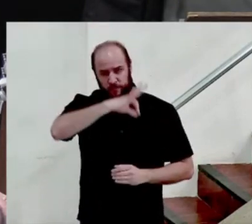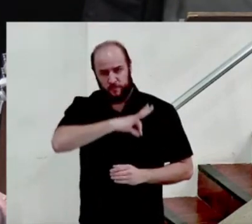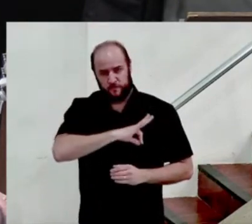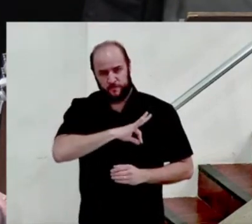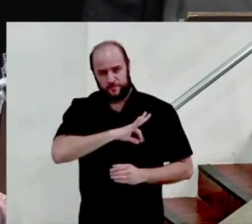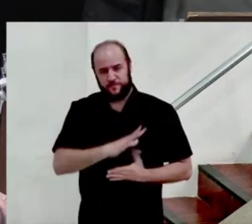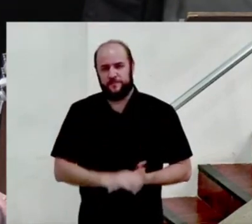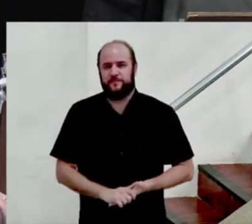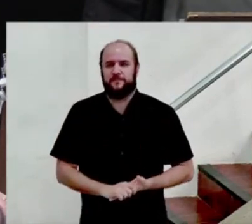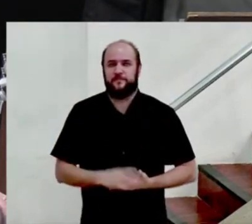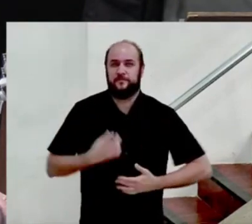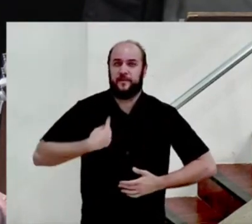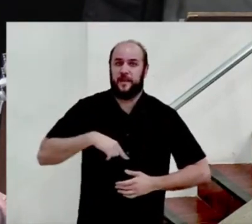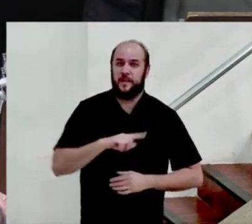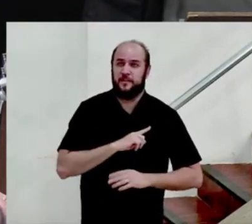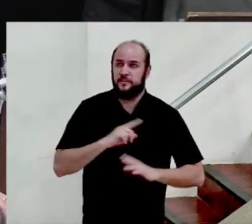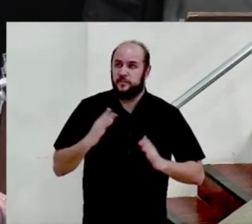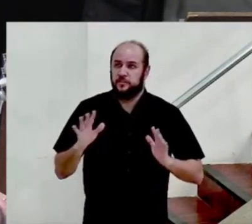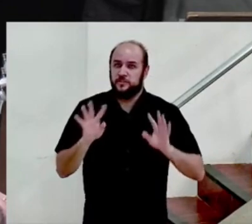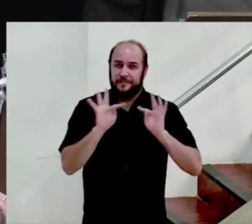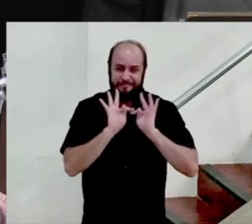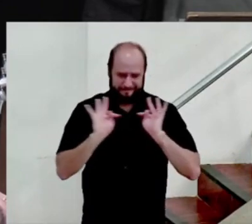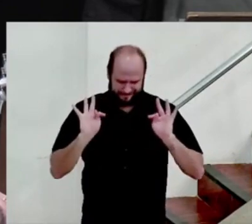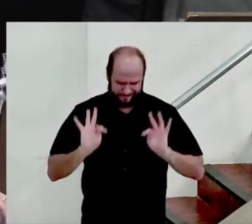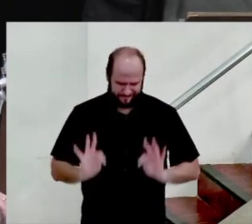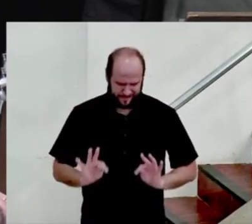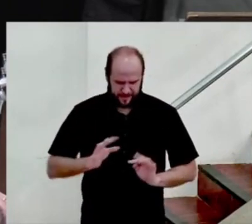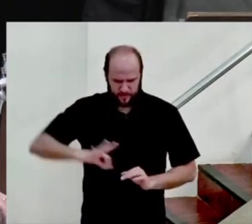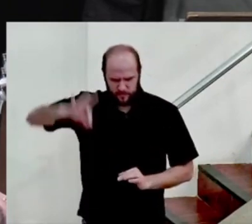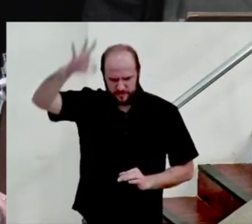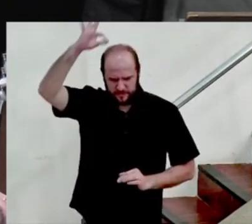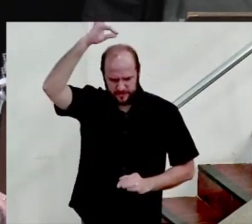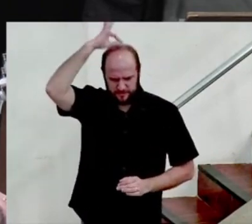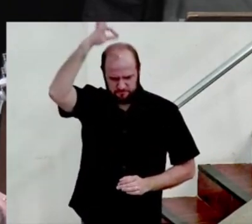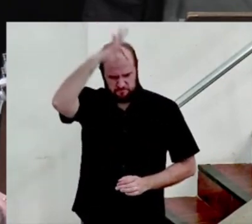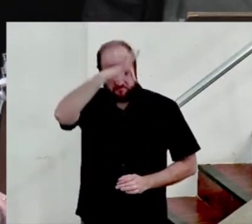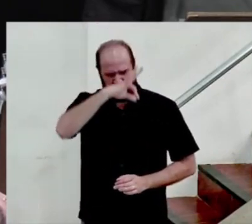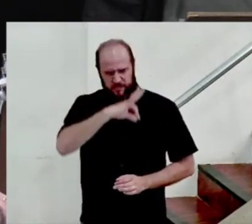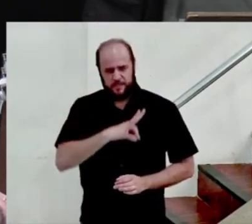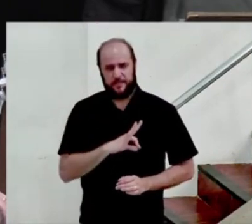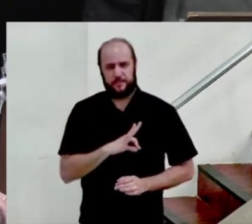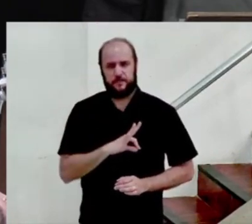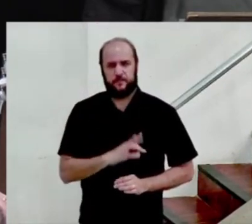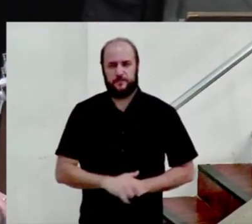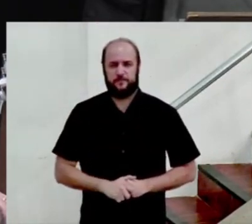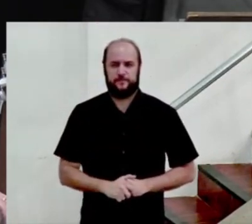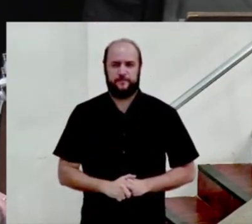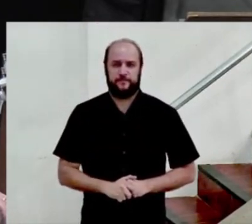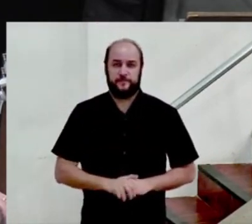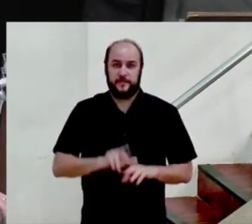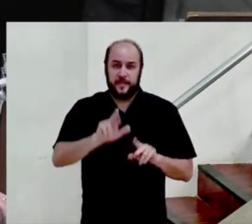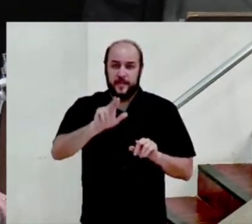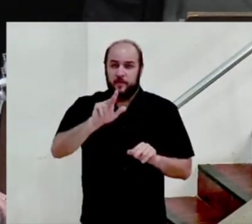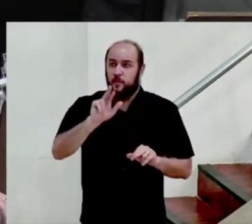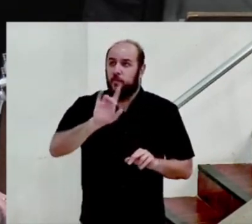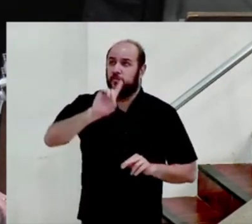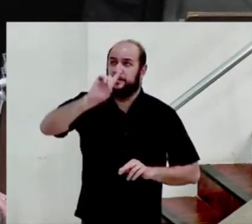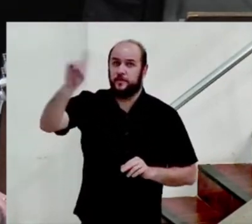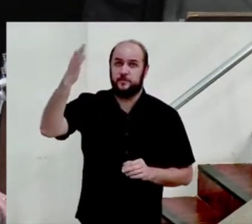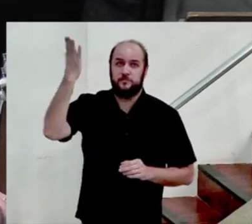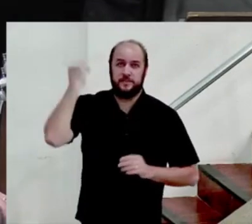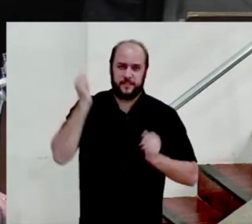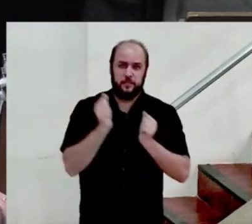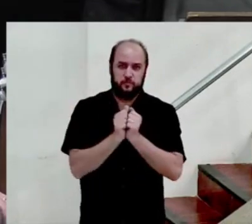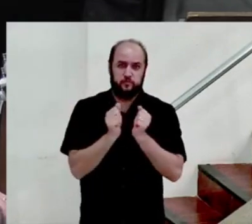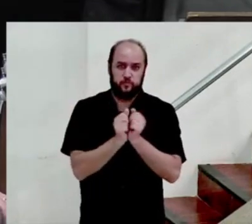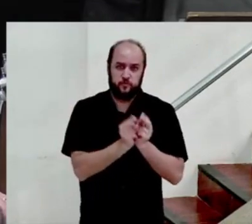somos templo, santuário do Espírito Santo. Assim como um dia Deus esteve com Noé dentro